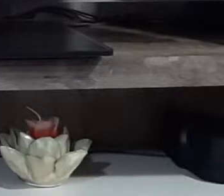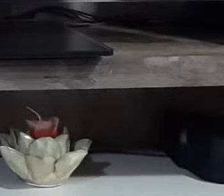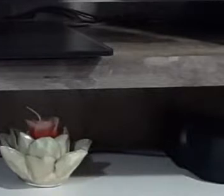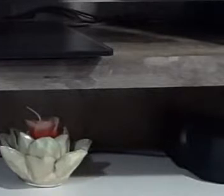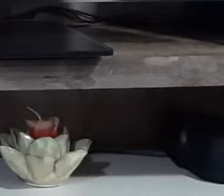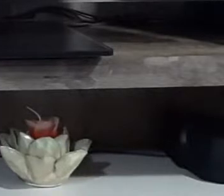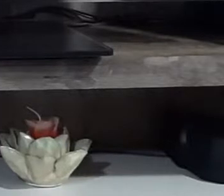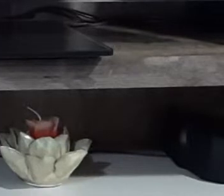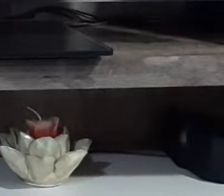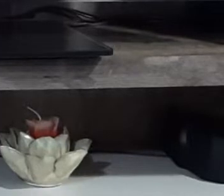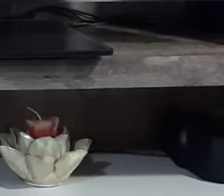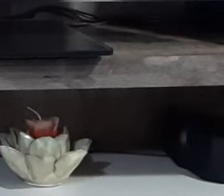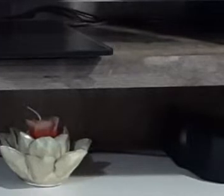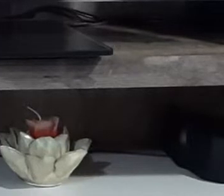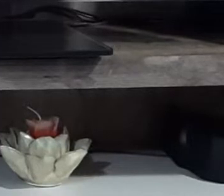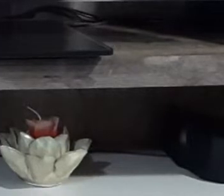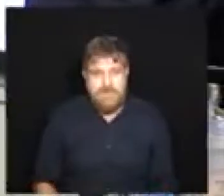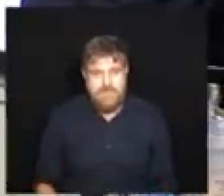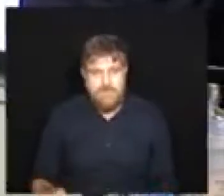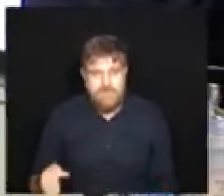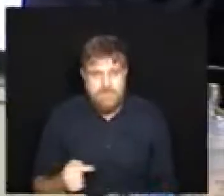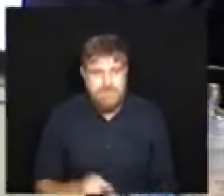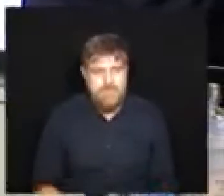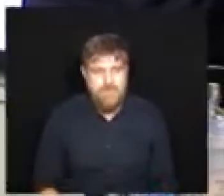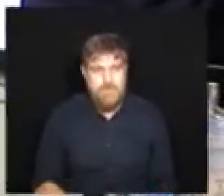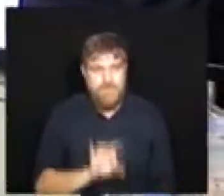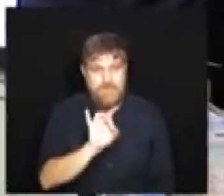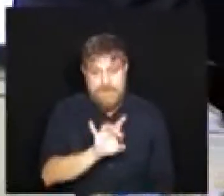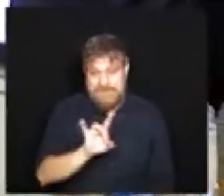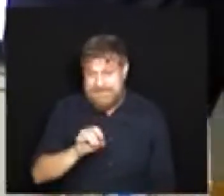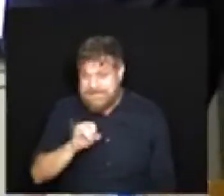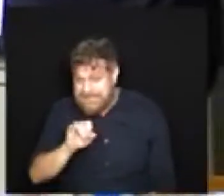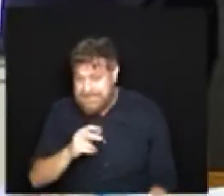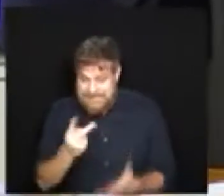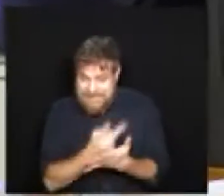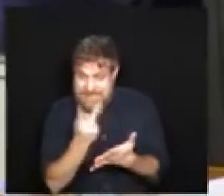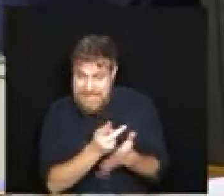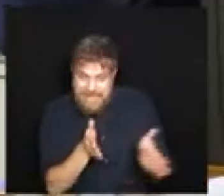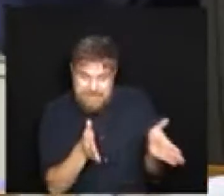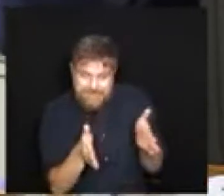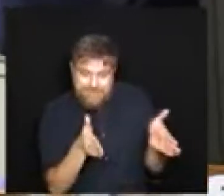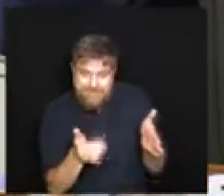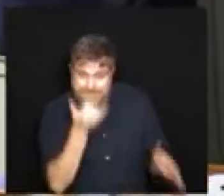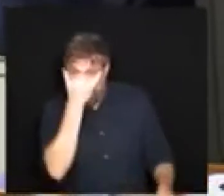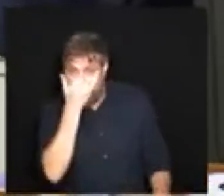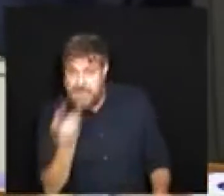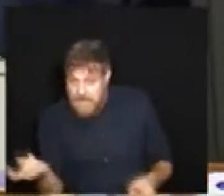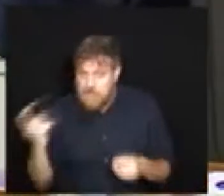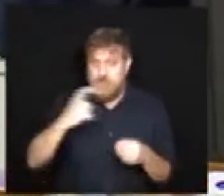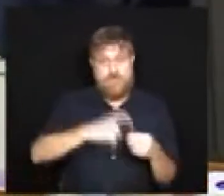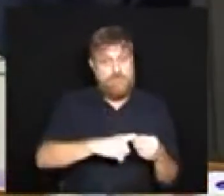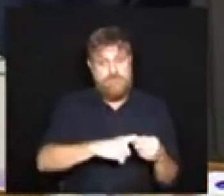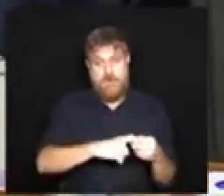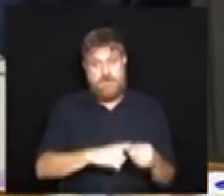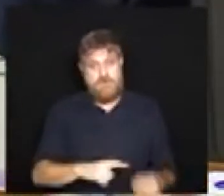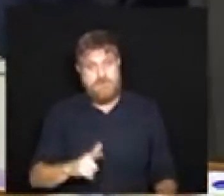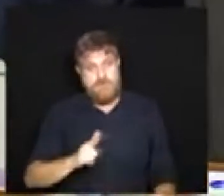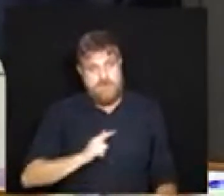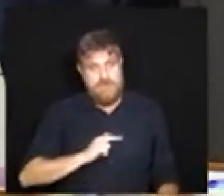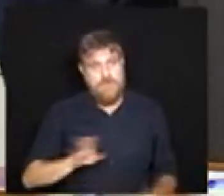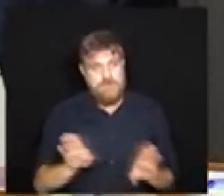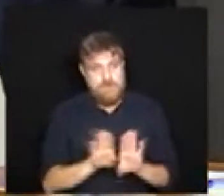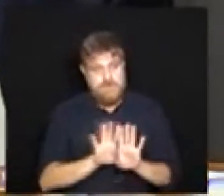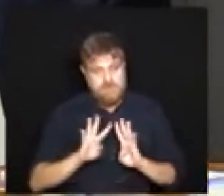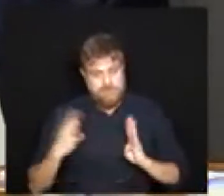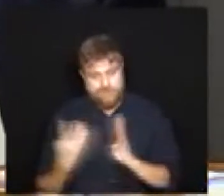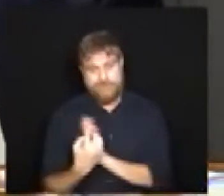Vigilância e Saúde, Andréa Von Zumbel. Caso não haja sucesso em qualquer etapa, poderemos voltar à fase anterior, até mesmo às fases